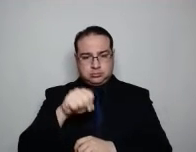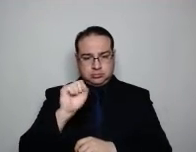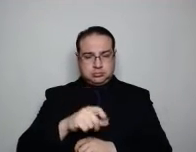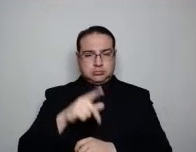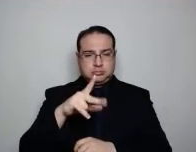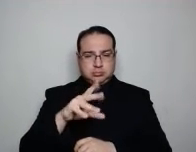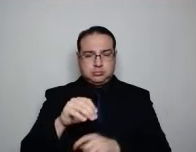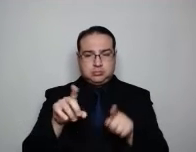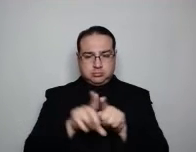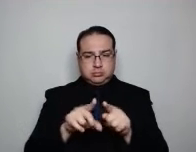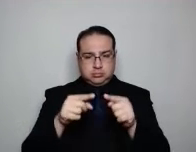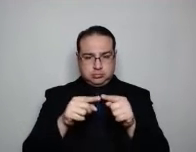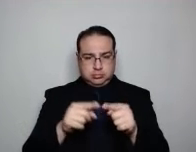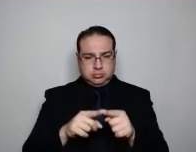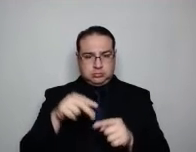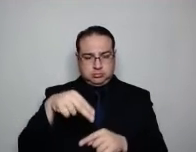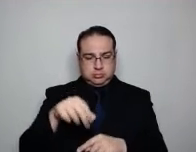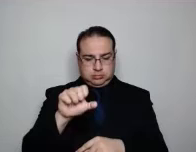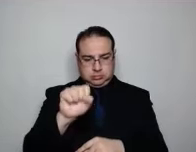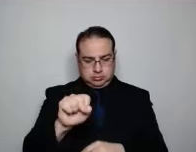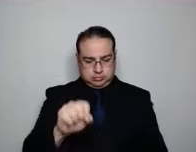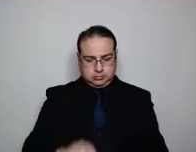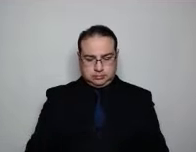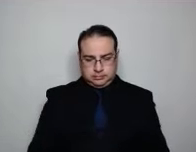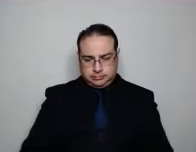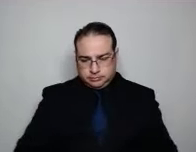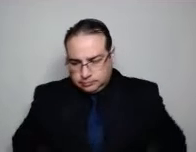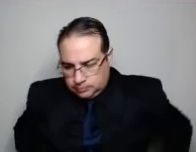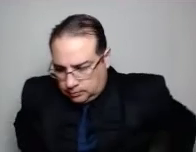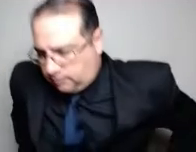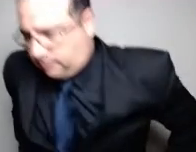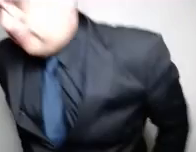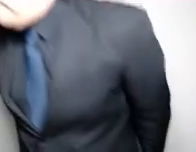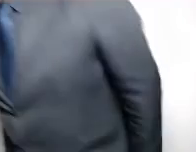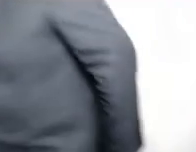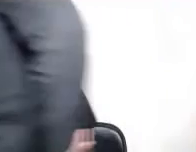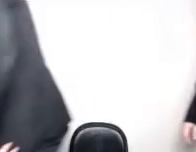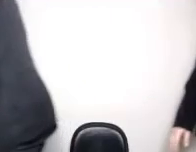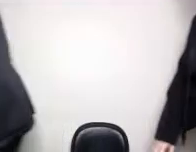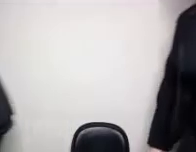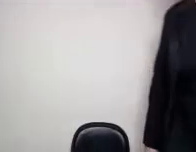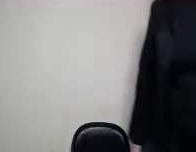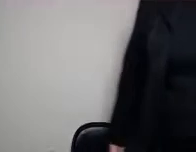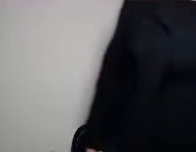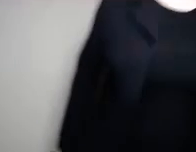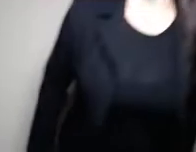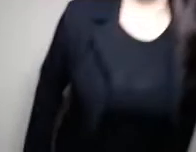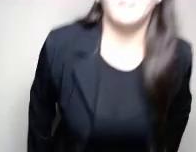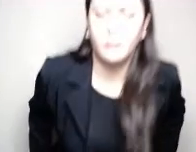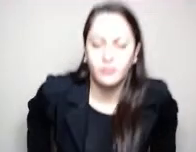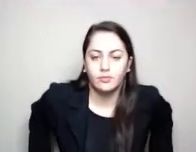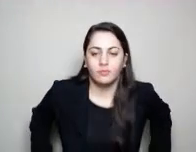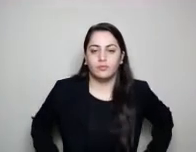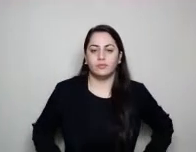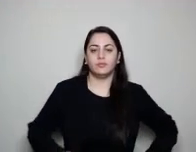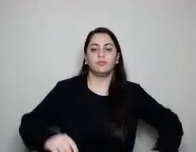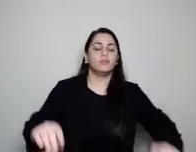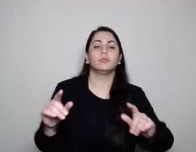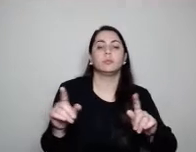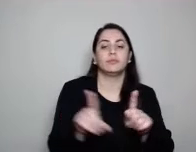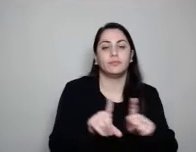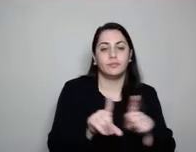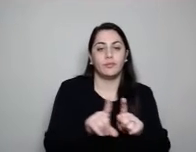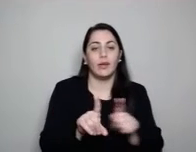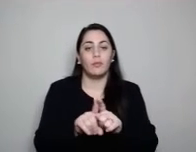inclusive perante a ANS. Então, ficou menos sentido ainda ter a negativa perante o judiciário se a própria